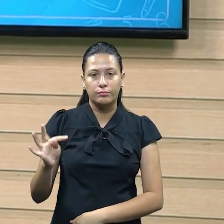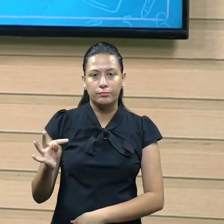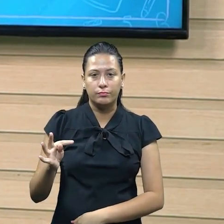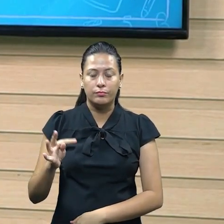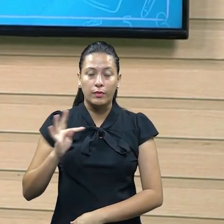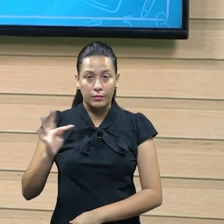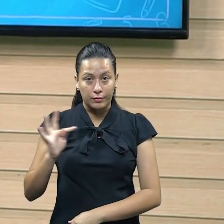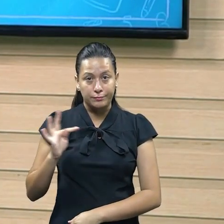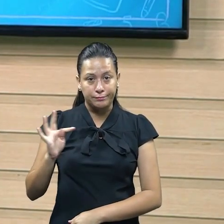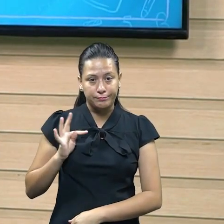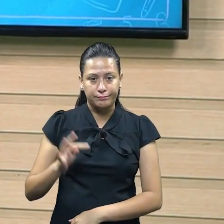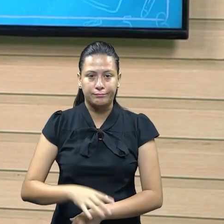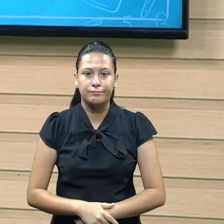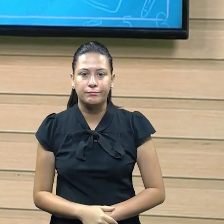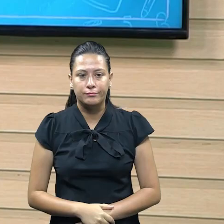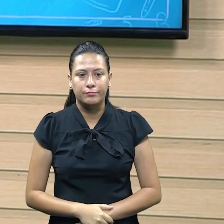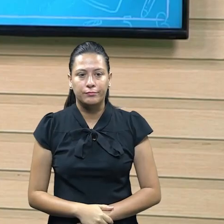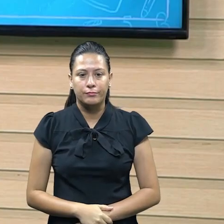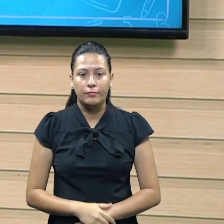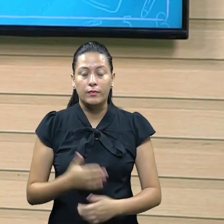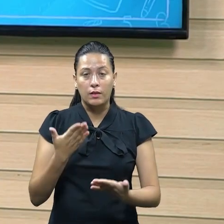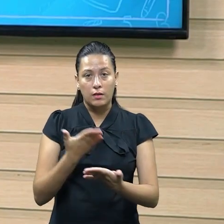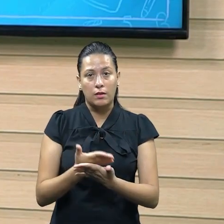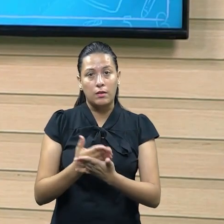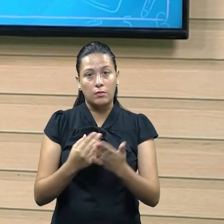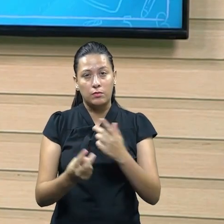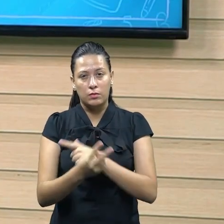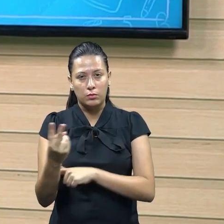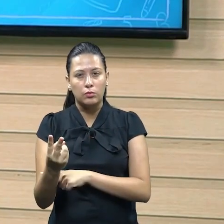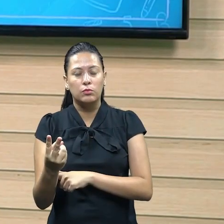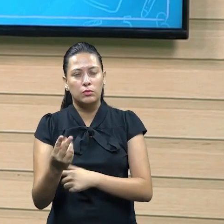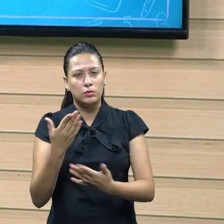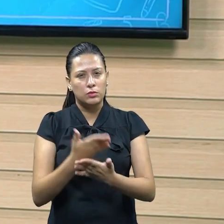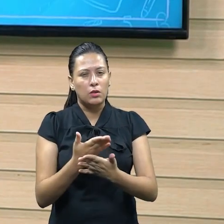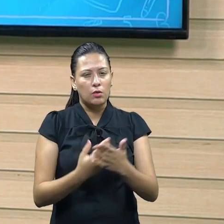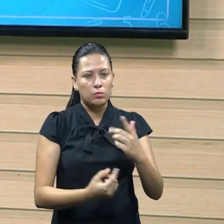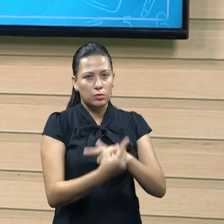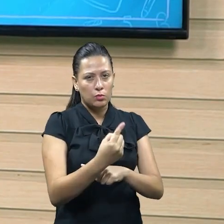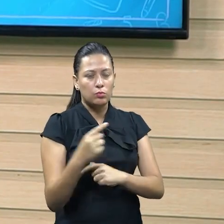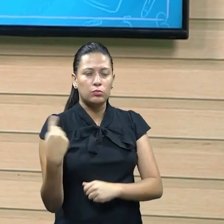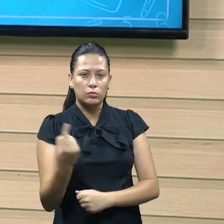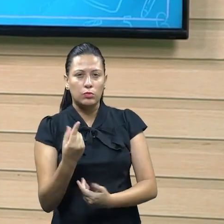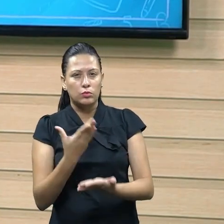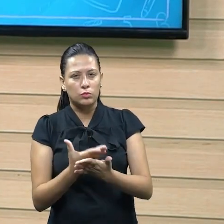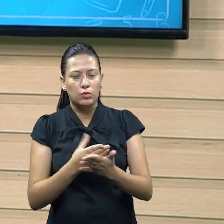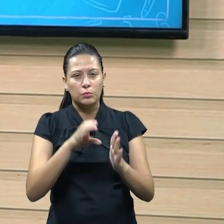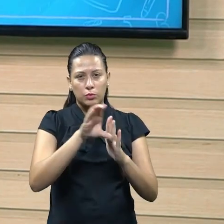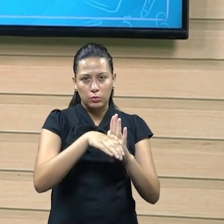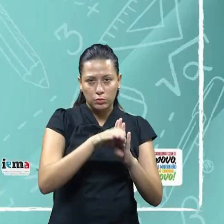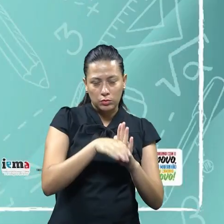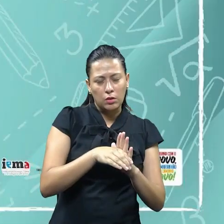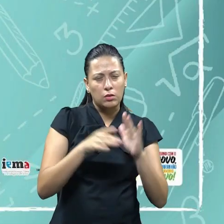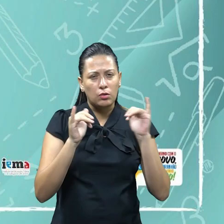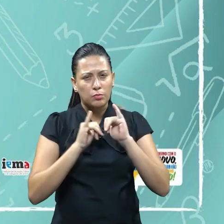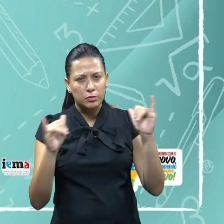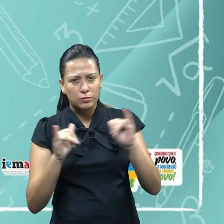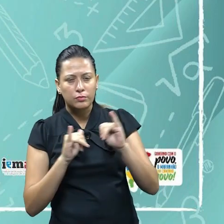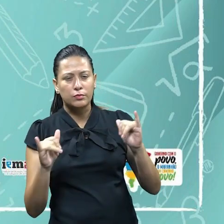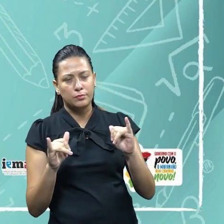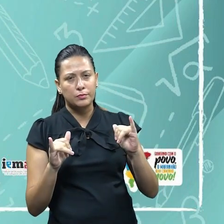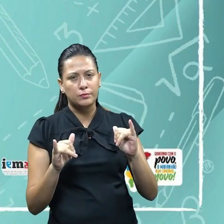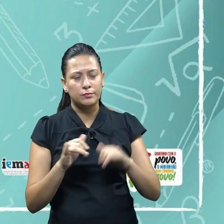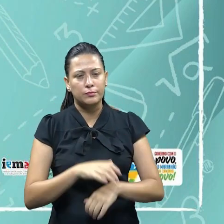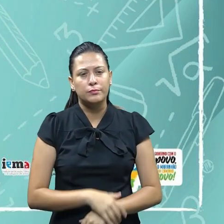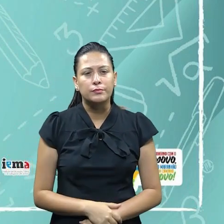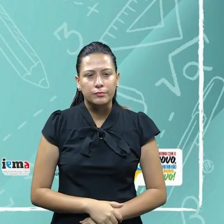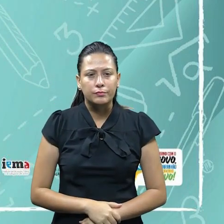vimos alguns conceitos, algumas informações sobre a disciplina e sobre a área em que atuamos. Na aula de hoje, a